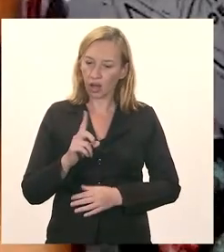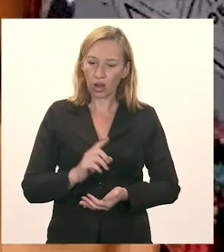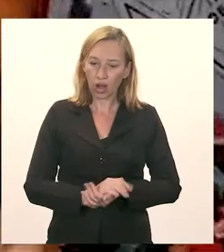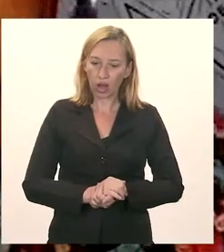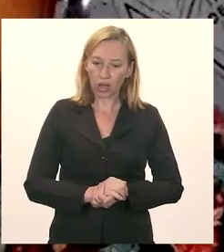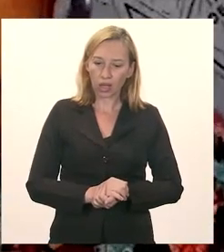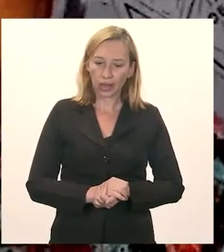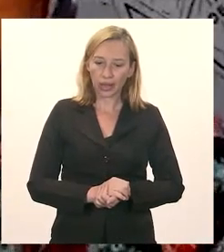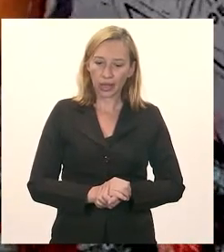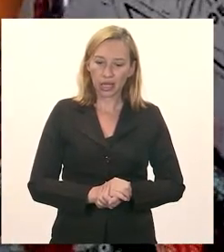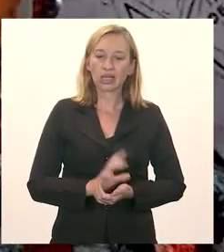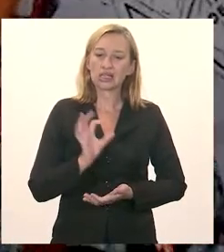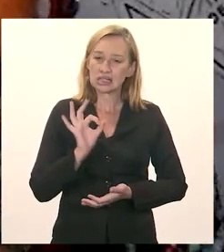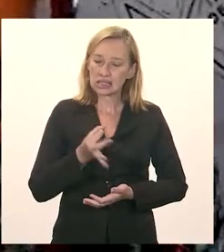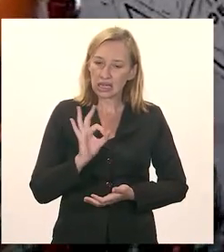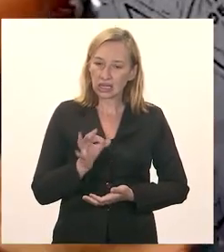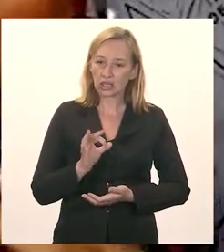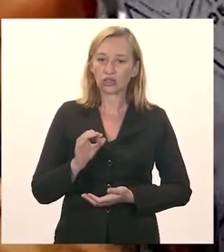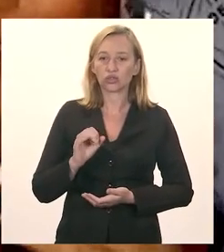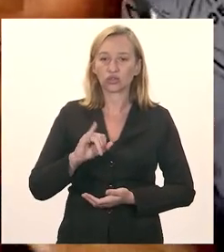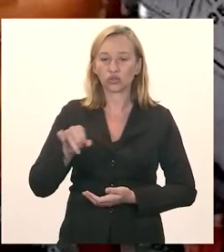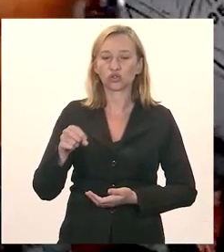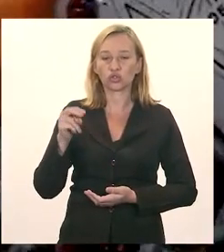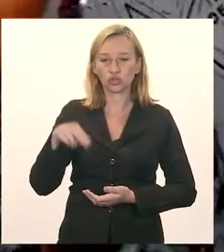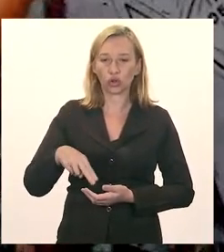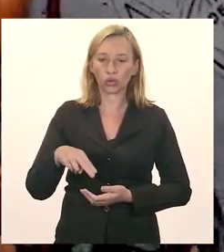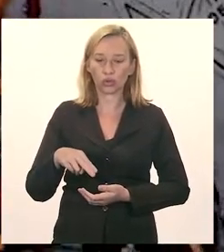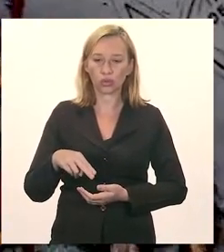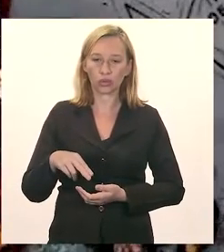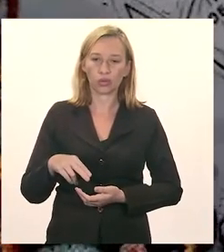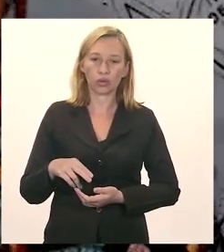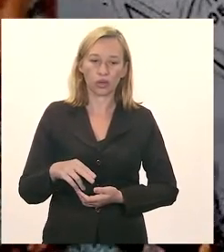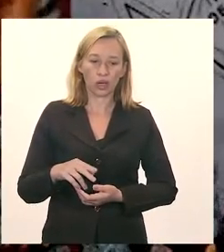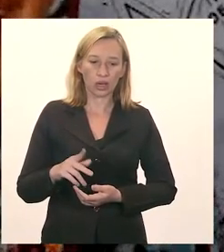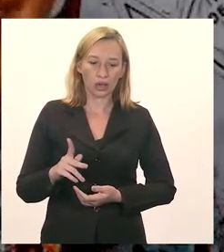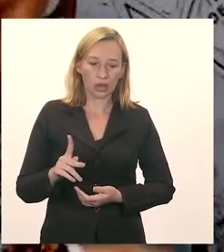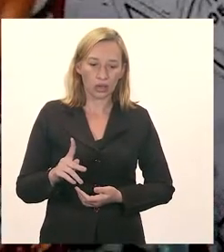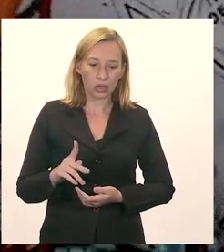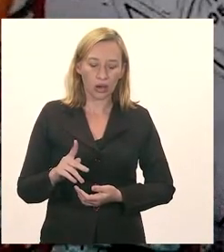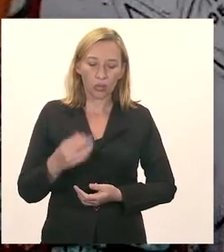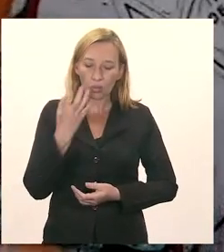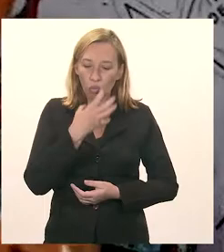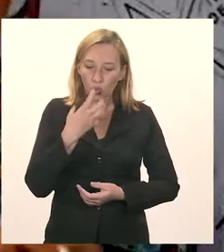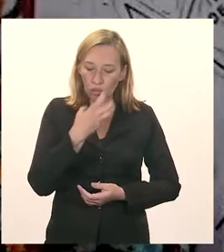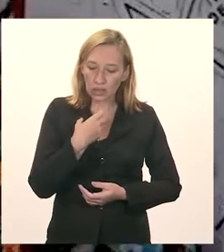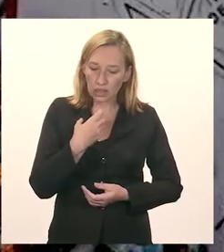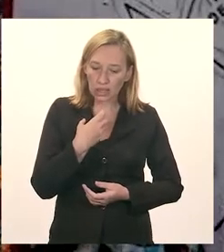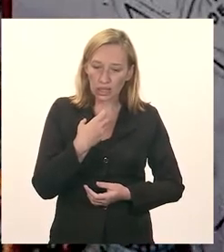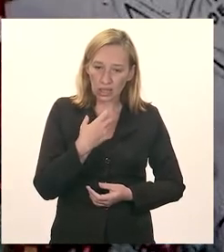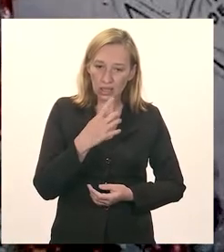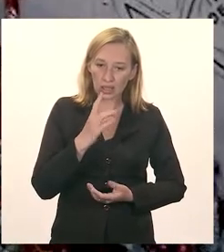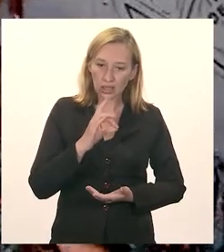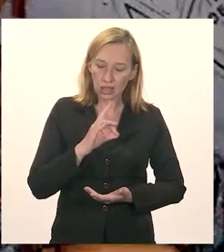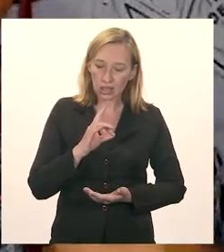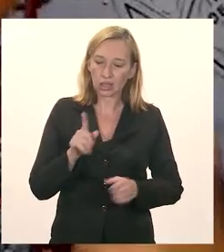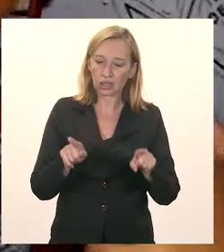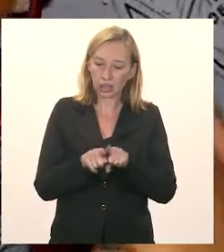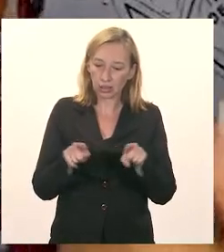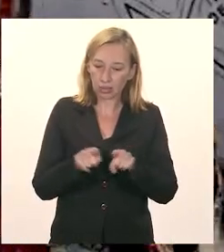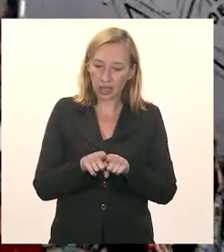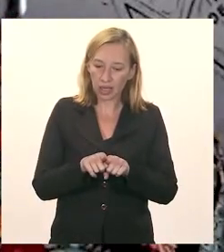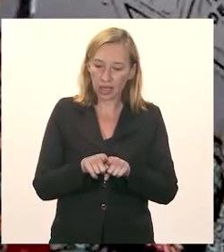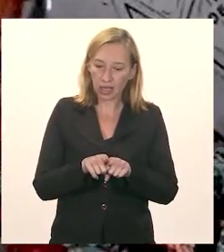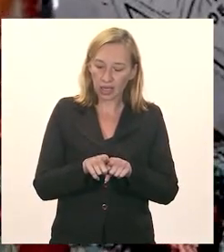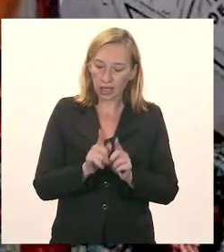rave, não é esse tipo de música eletrônica, é justamente o drum and bass, o dance hall, essas músicas também que